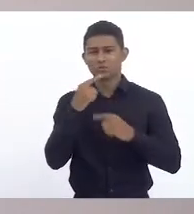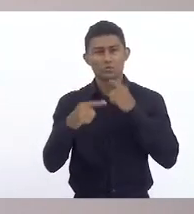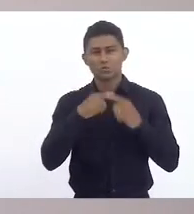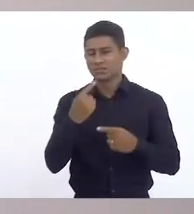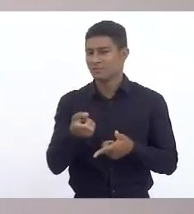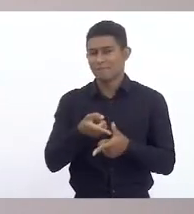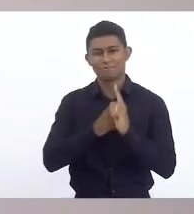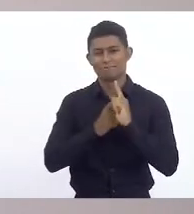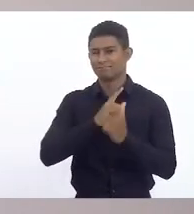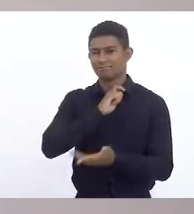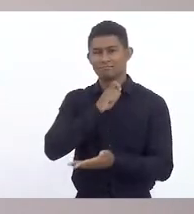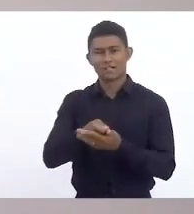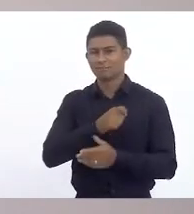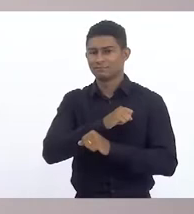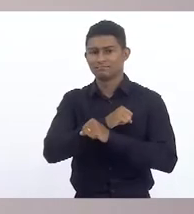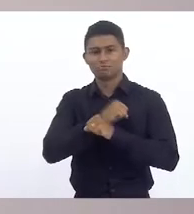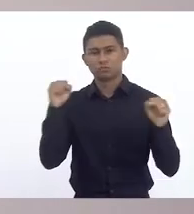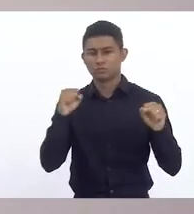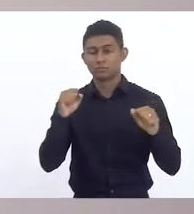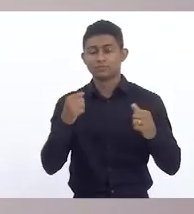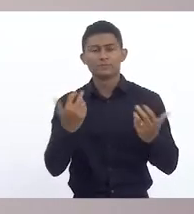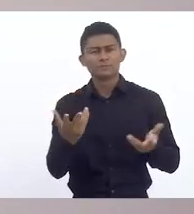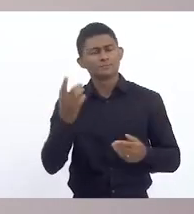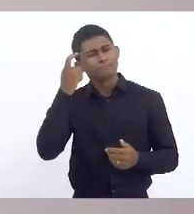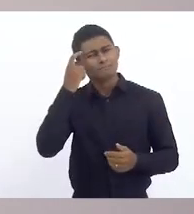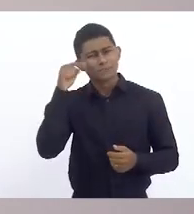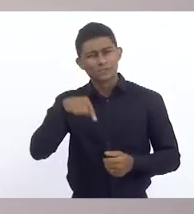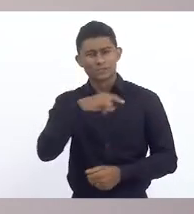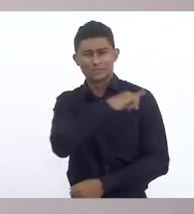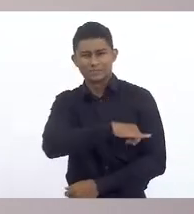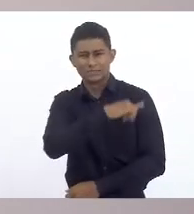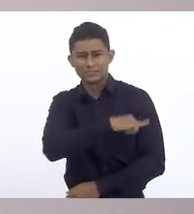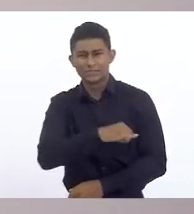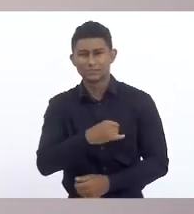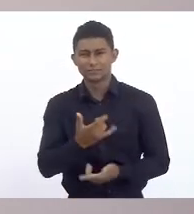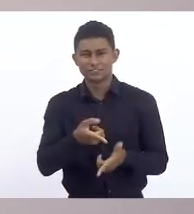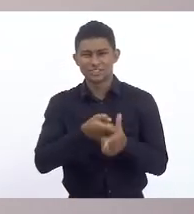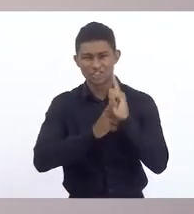impagável, quanto desta dívida o Rio de Janeiro, ao